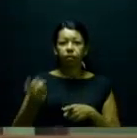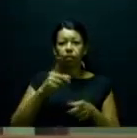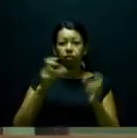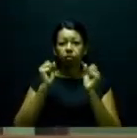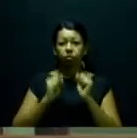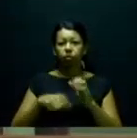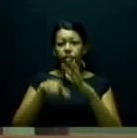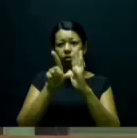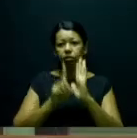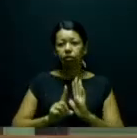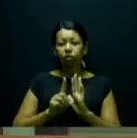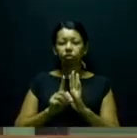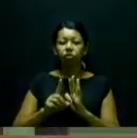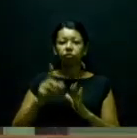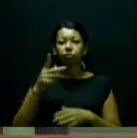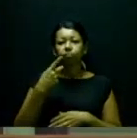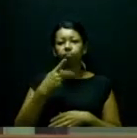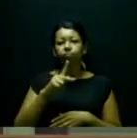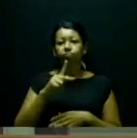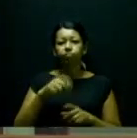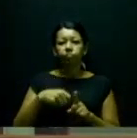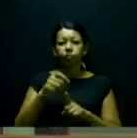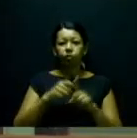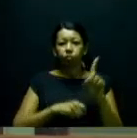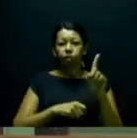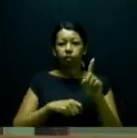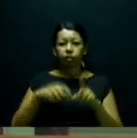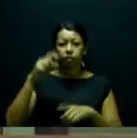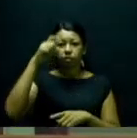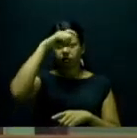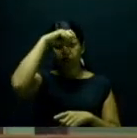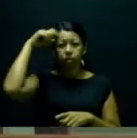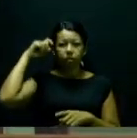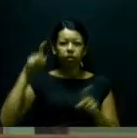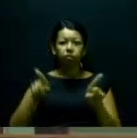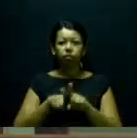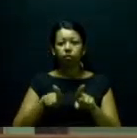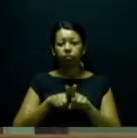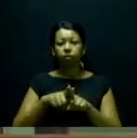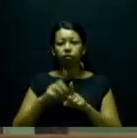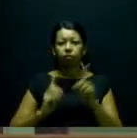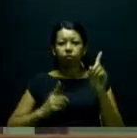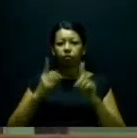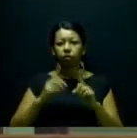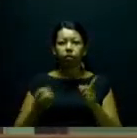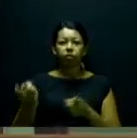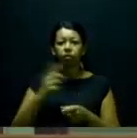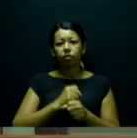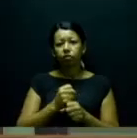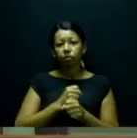Poder Legislativo referentes ao mês de janeiro e fevereiro do corrente ano.